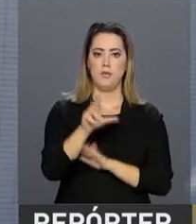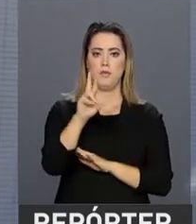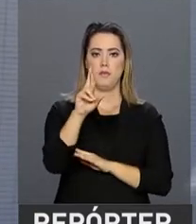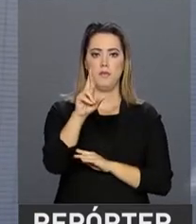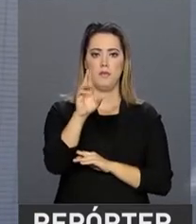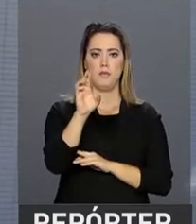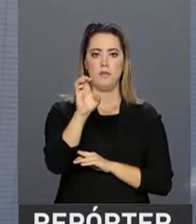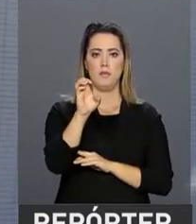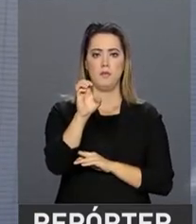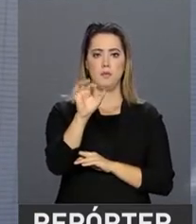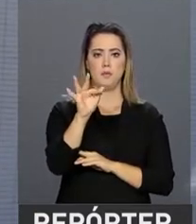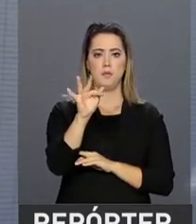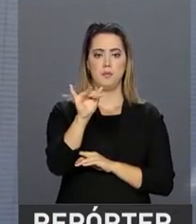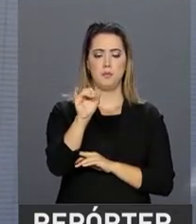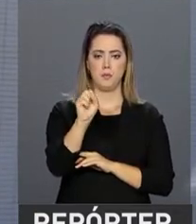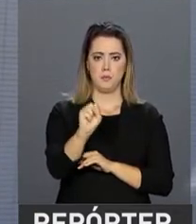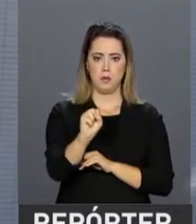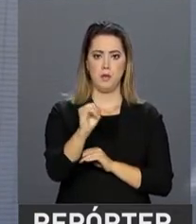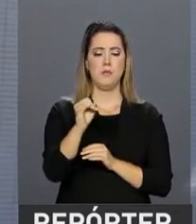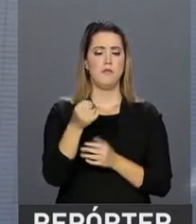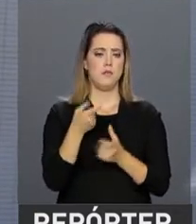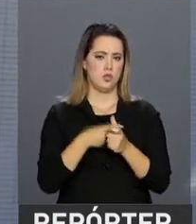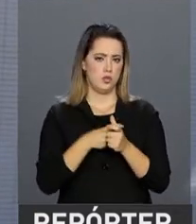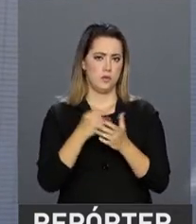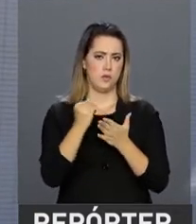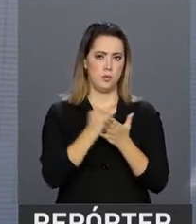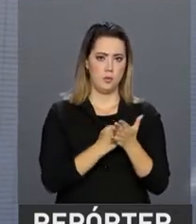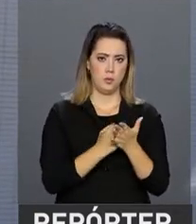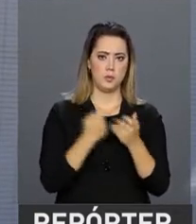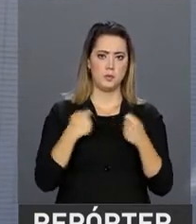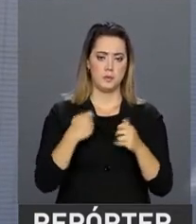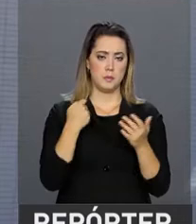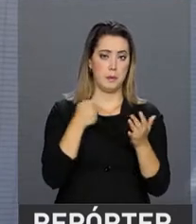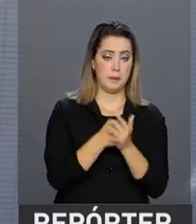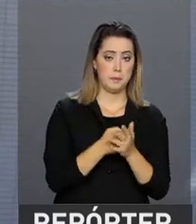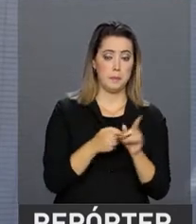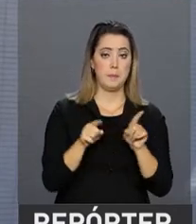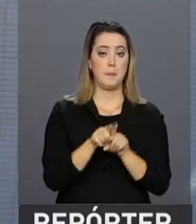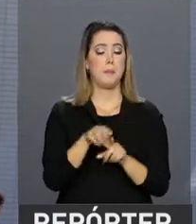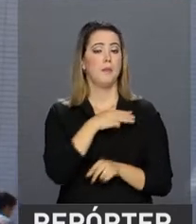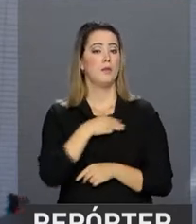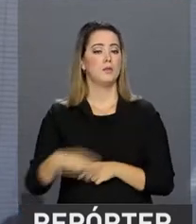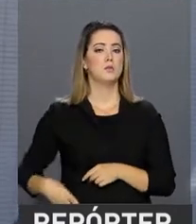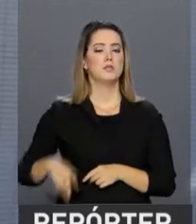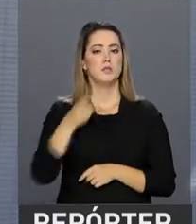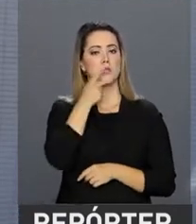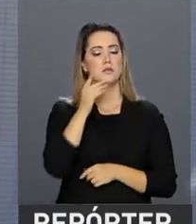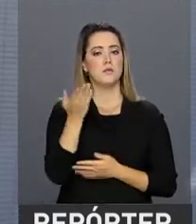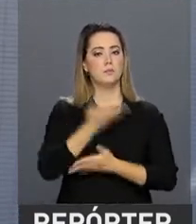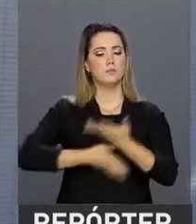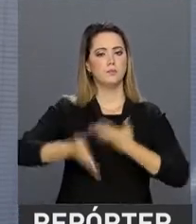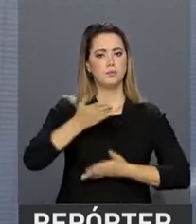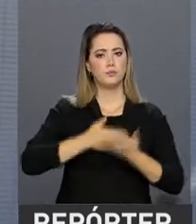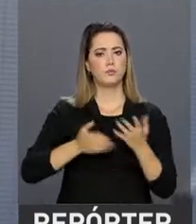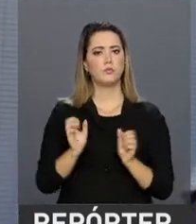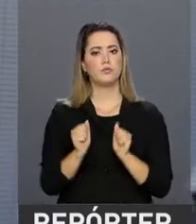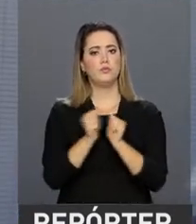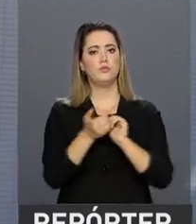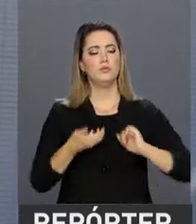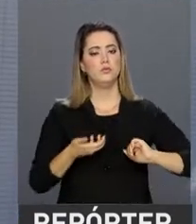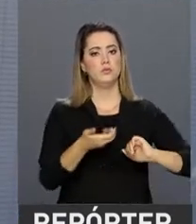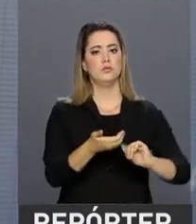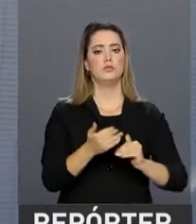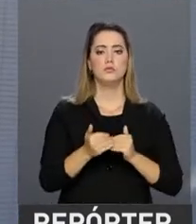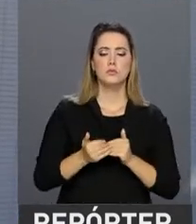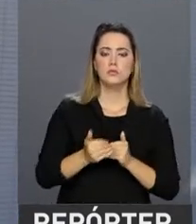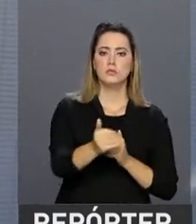regularização das dívidas tributárias com a união e henrique meirelles disse que as negociações com o congresso nacional prossegue e